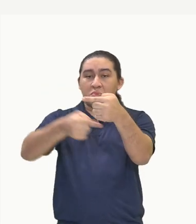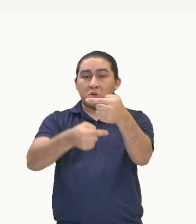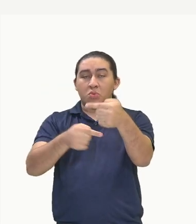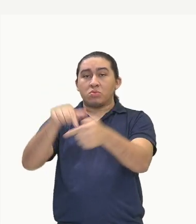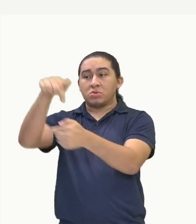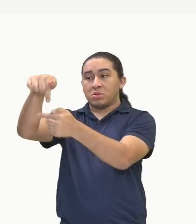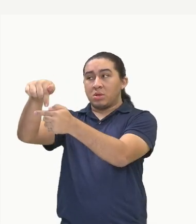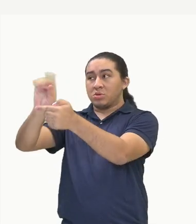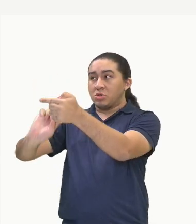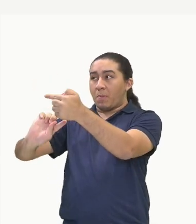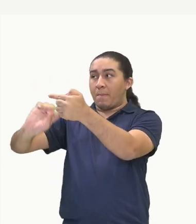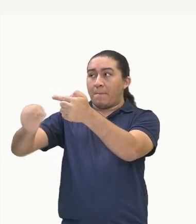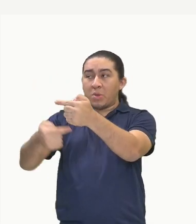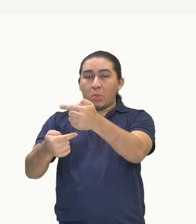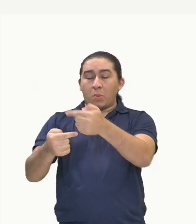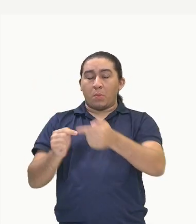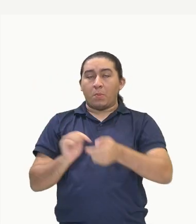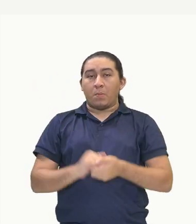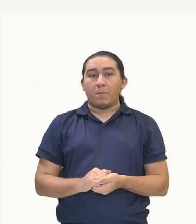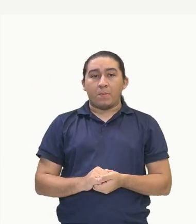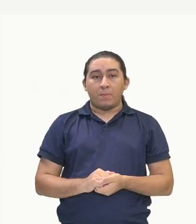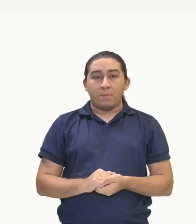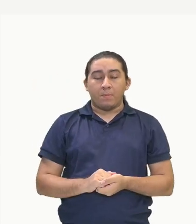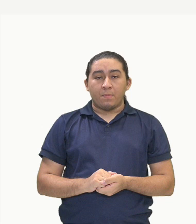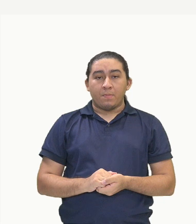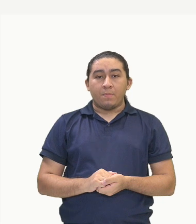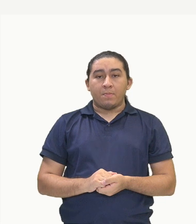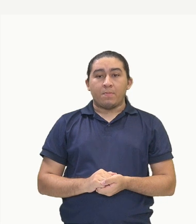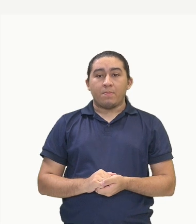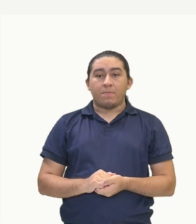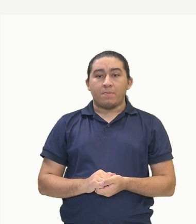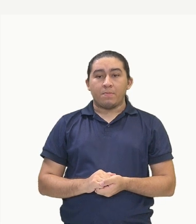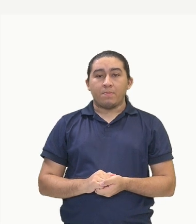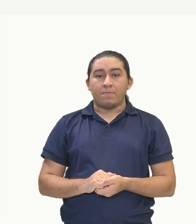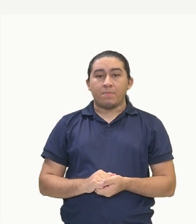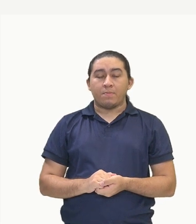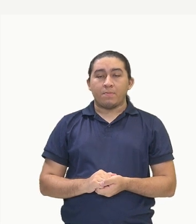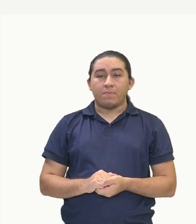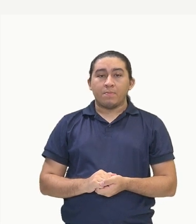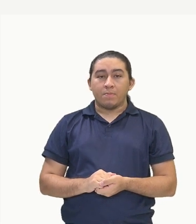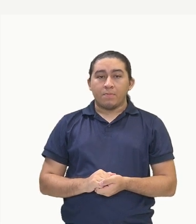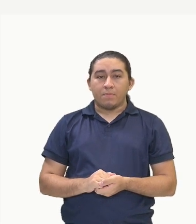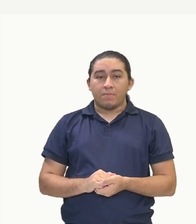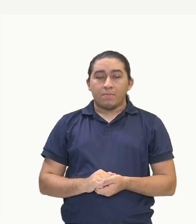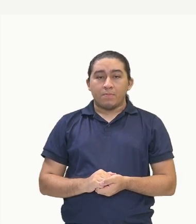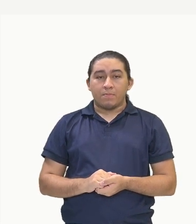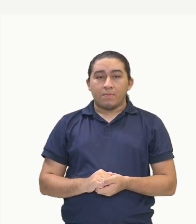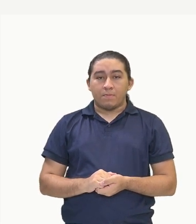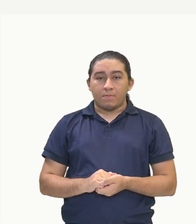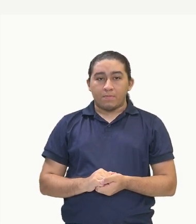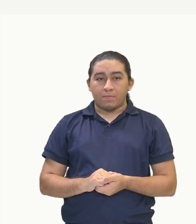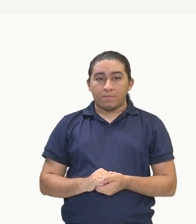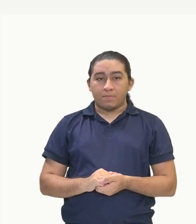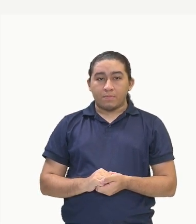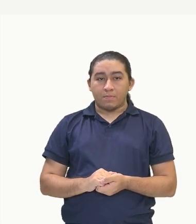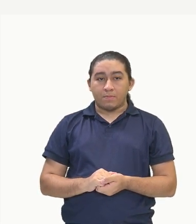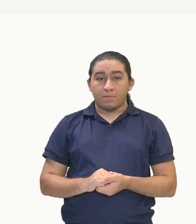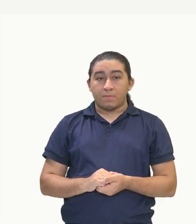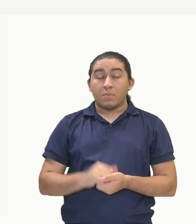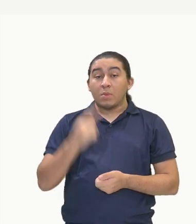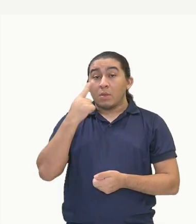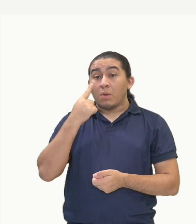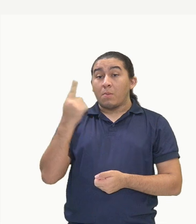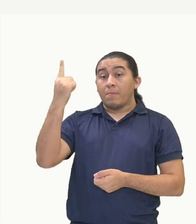1/1000, tá ok? E o último, 7/1000, 7 milésimos, tá? Então, fração decimal